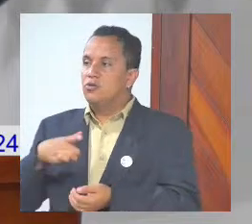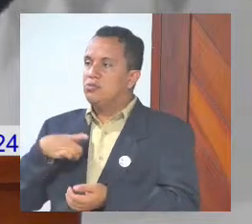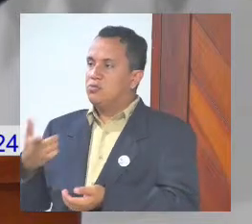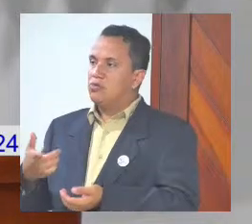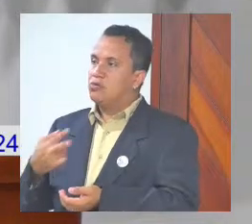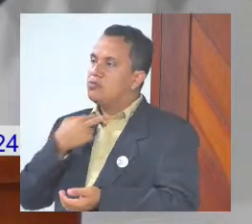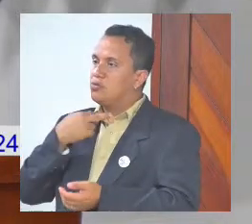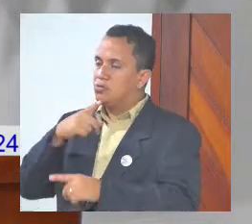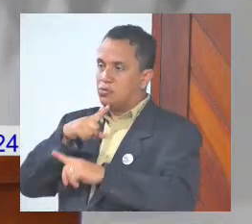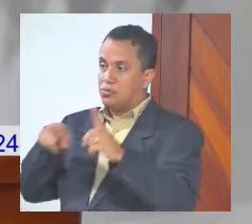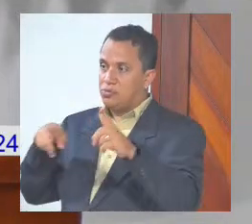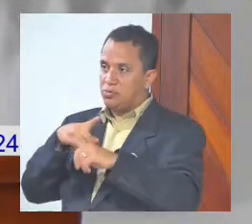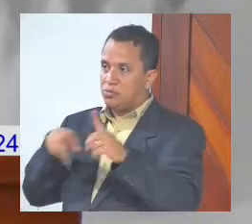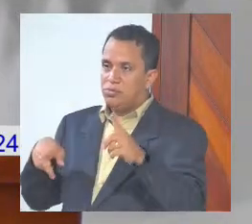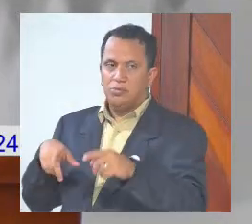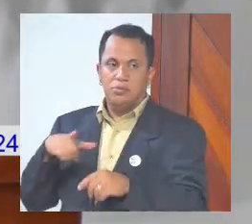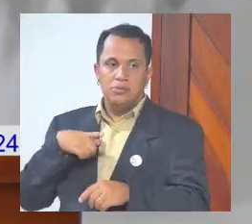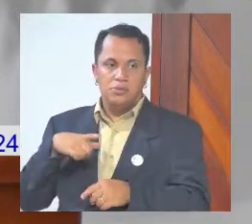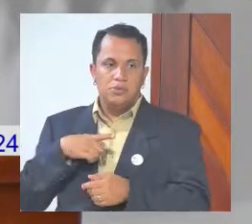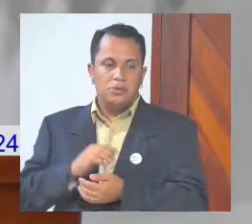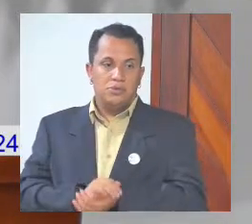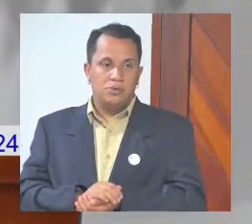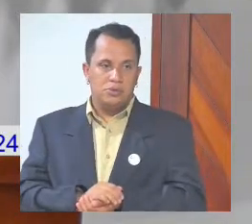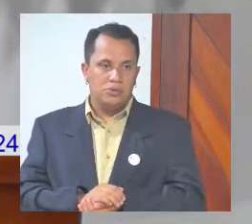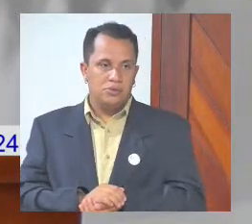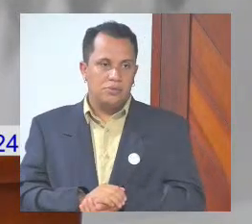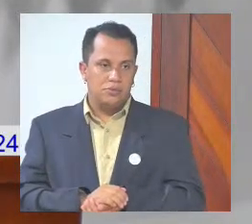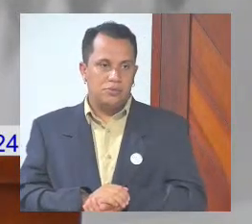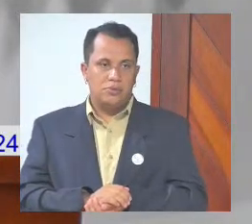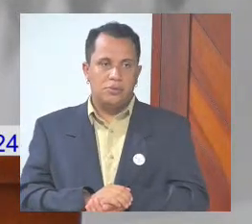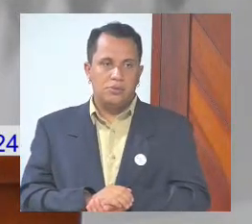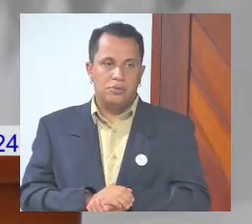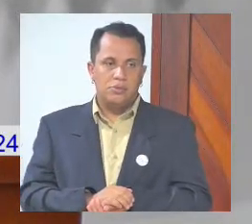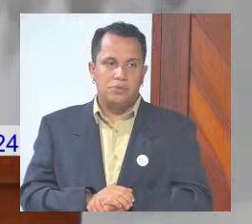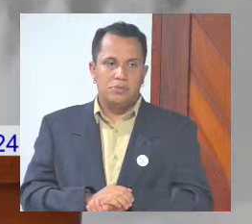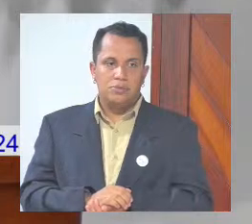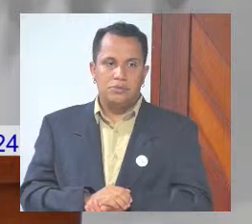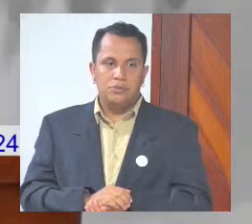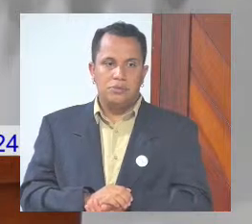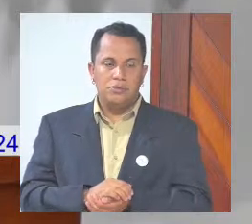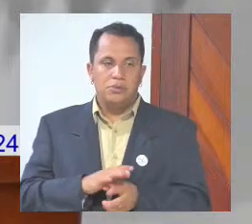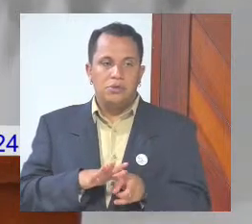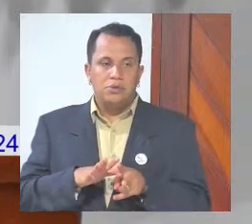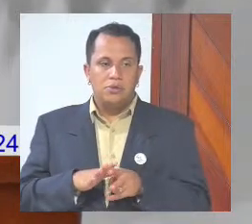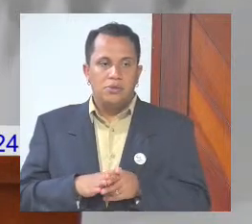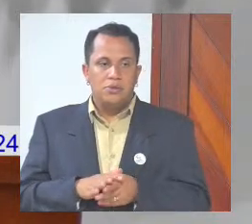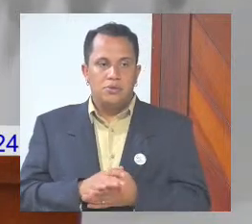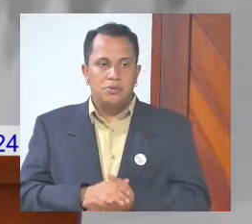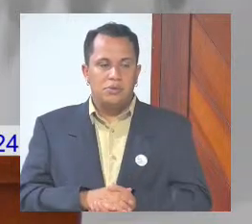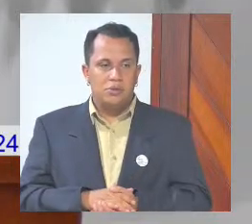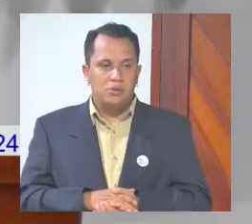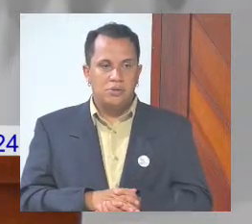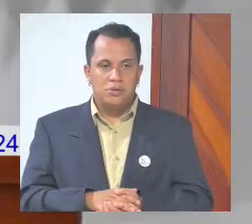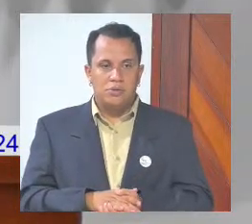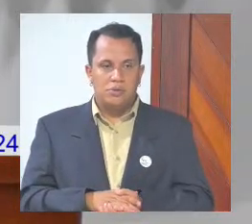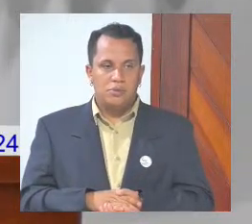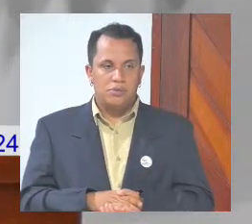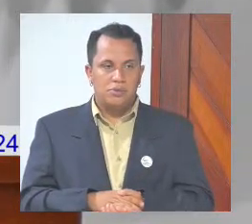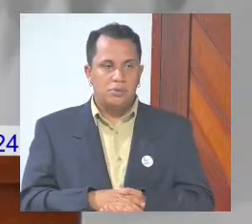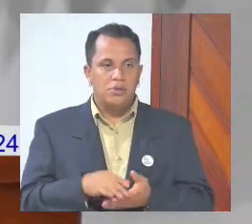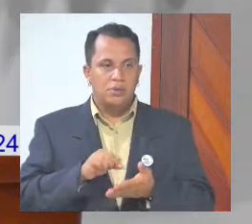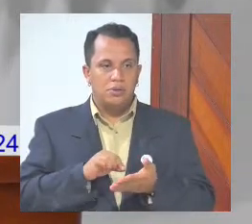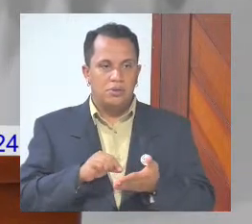nem permite, né, que tem que fazer. Não, em cima da hora não, tem que comunicar. Hã? Estava escrito?